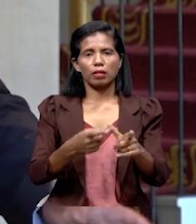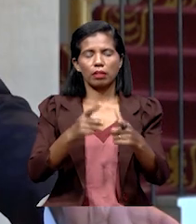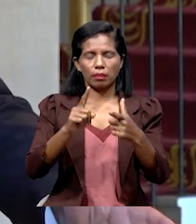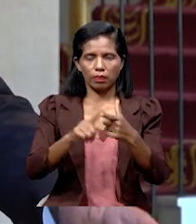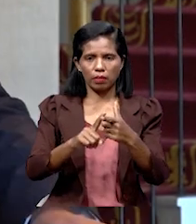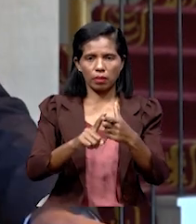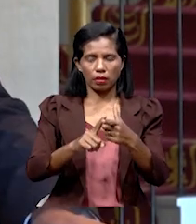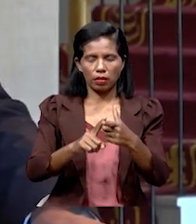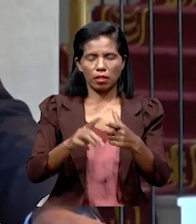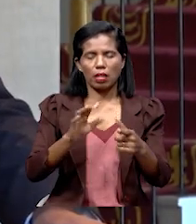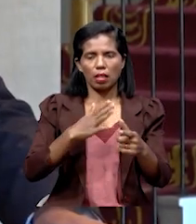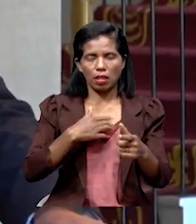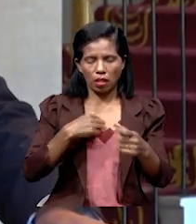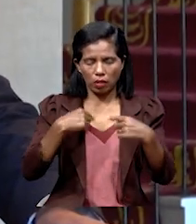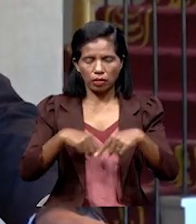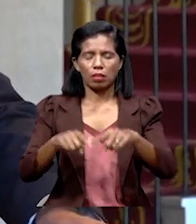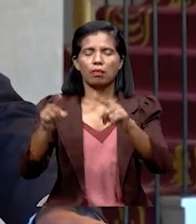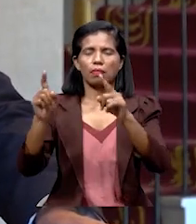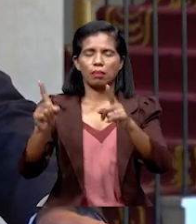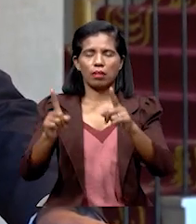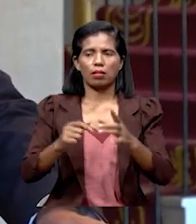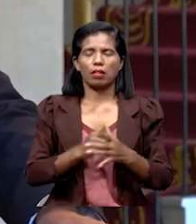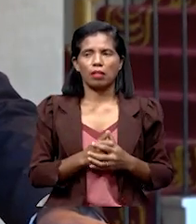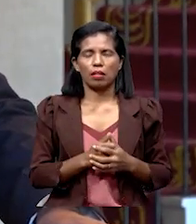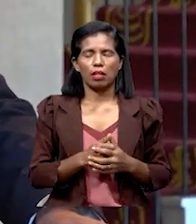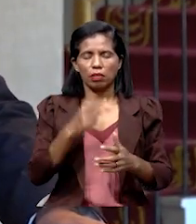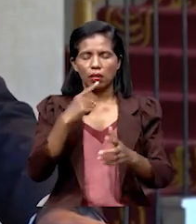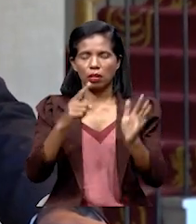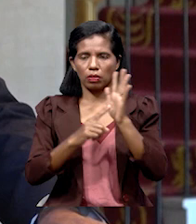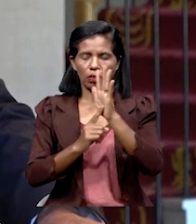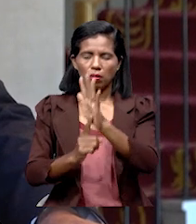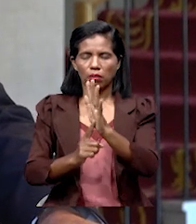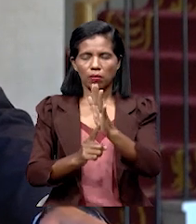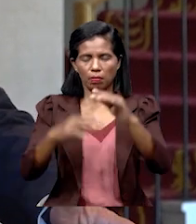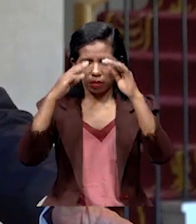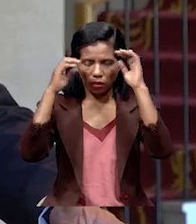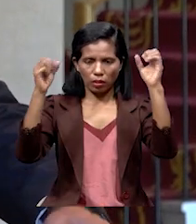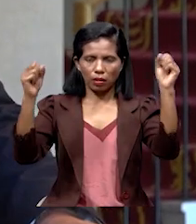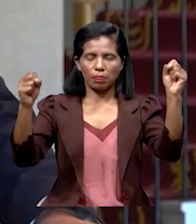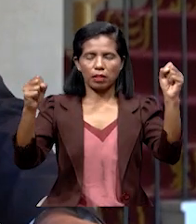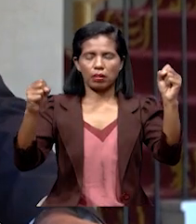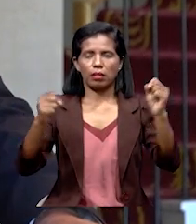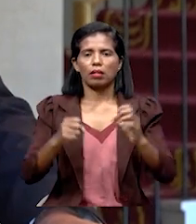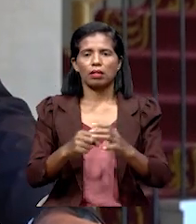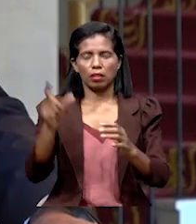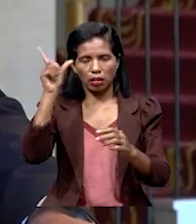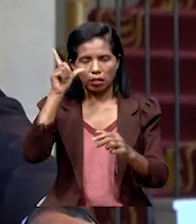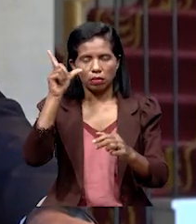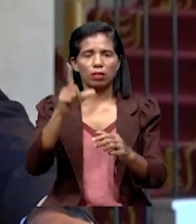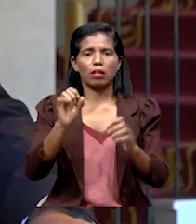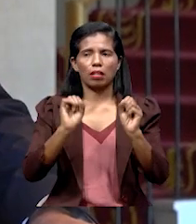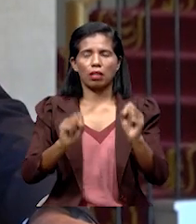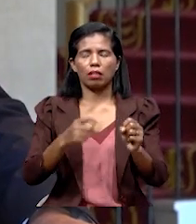outros destinos e obviamente que me vim despedir do Sr. Presidente da República